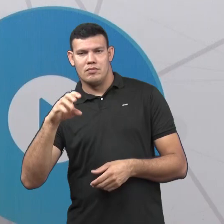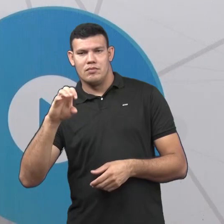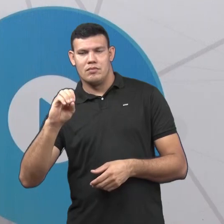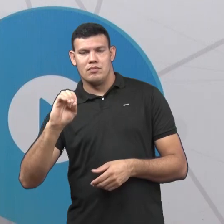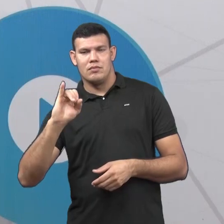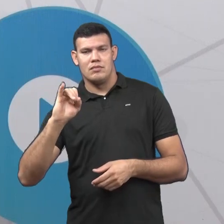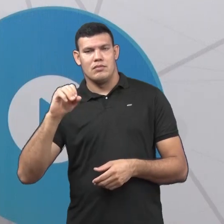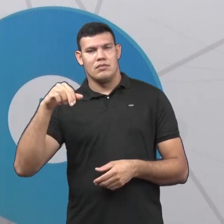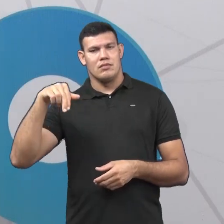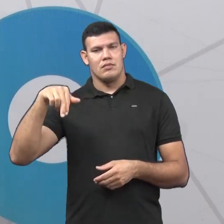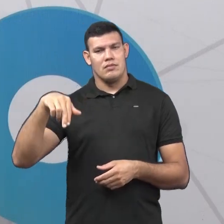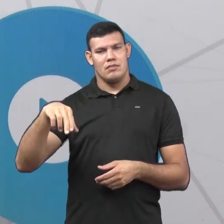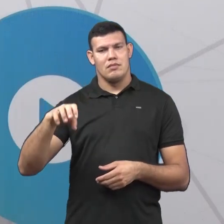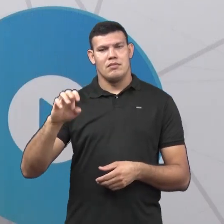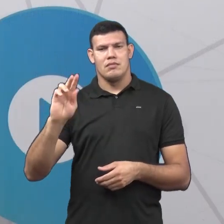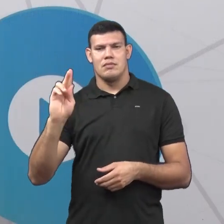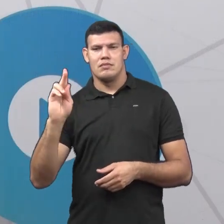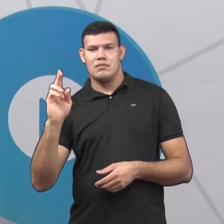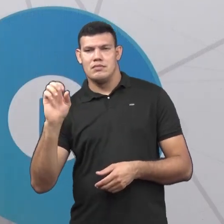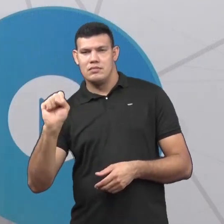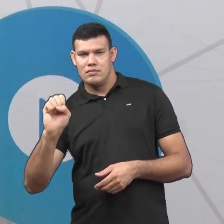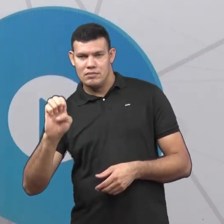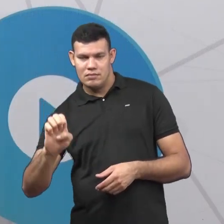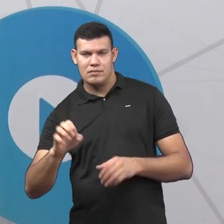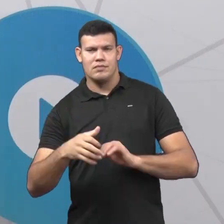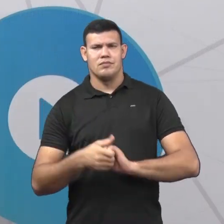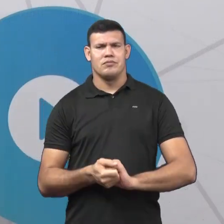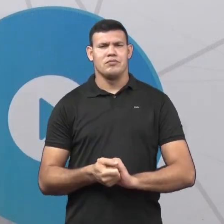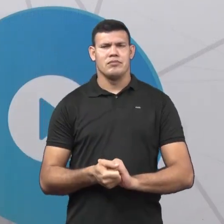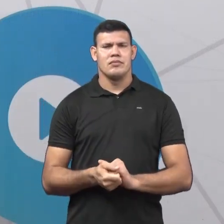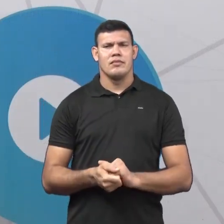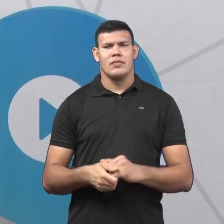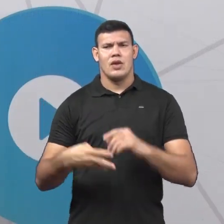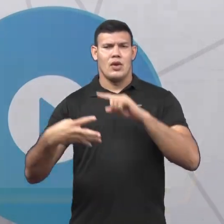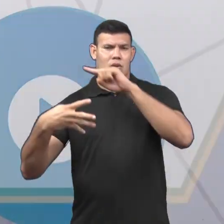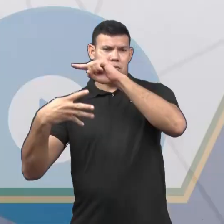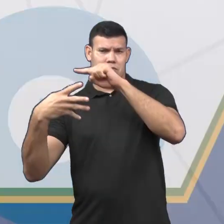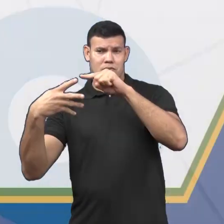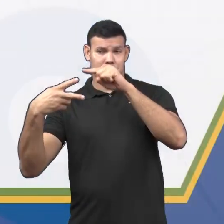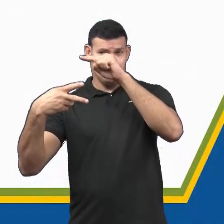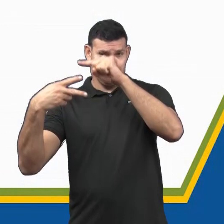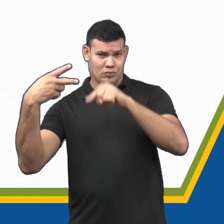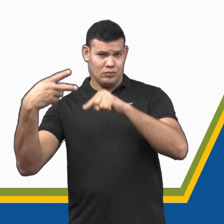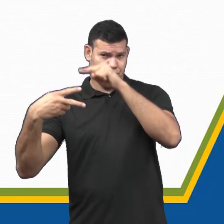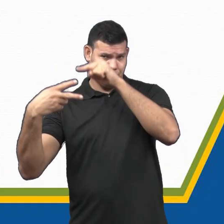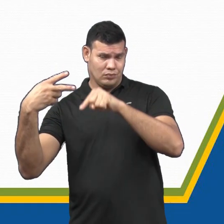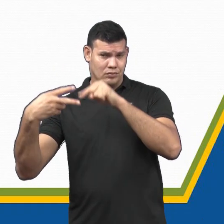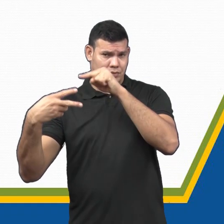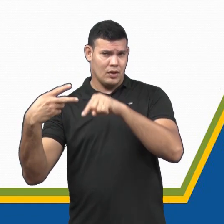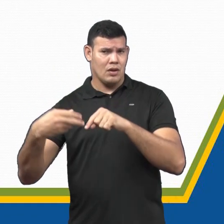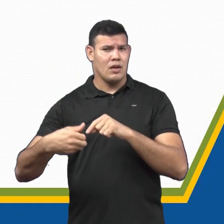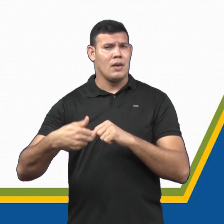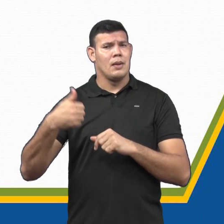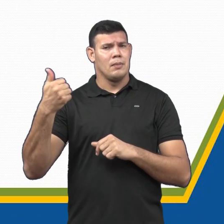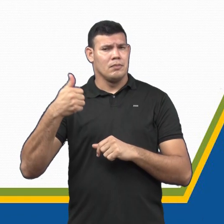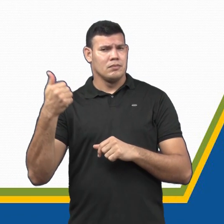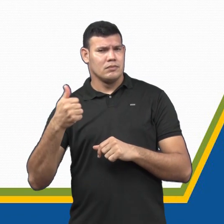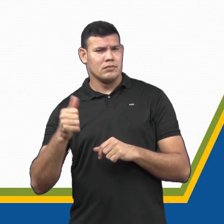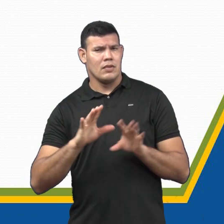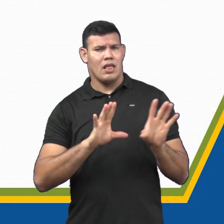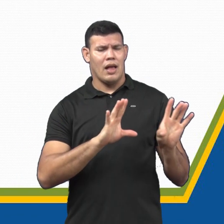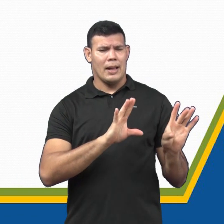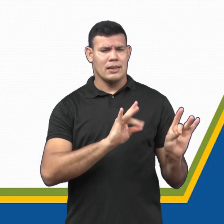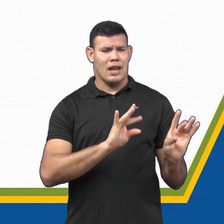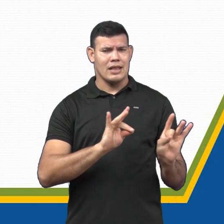Com relação à composição do sangue, ele é formado por 2 partes principais. A primeira parte é o plasma, que